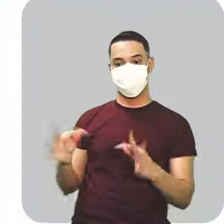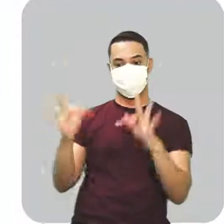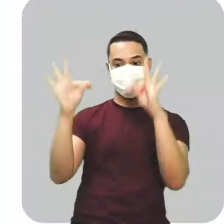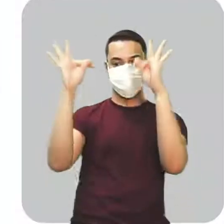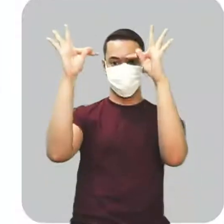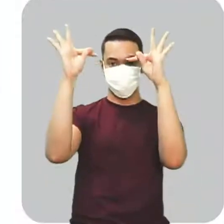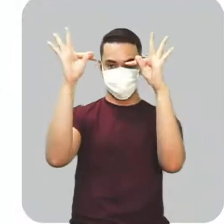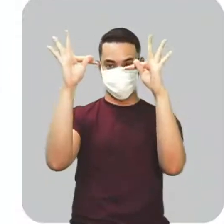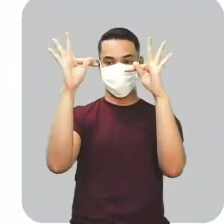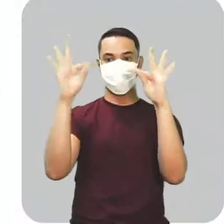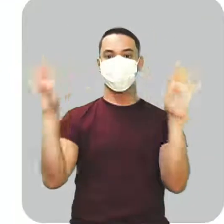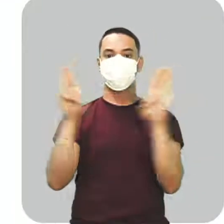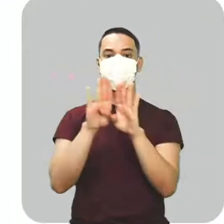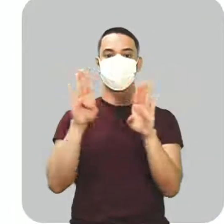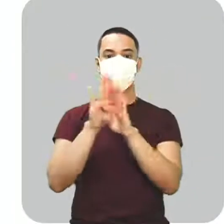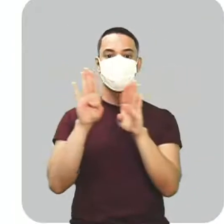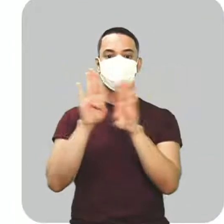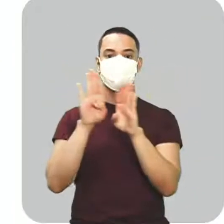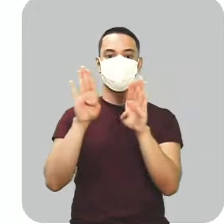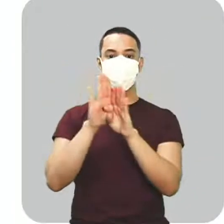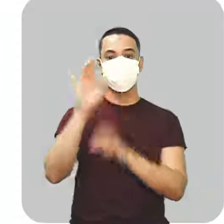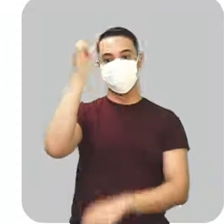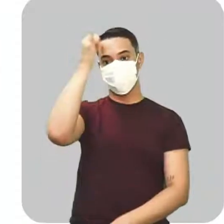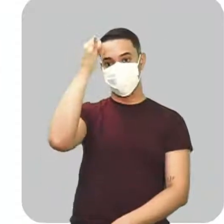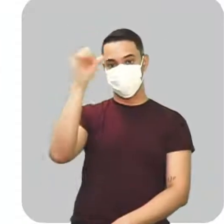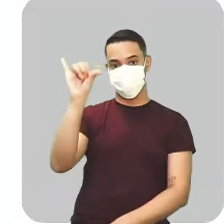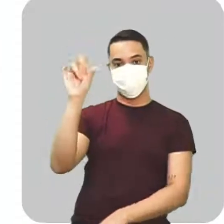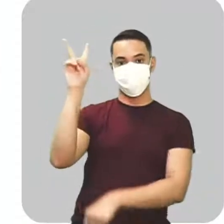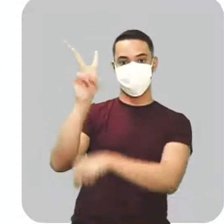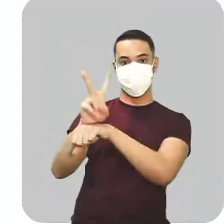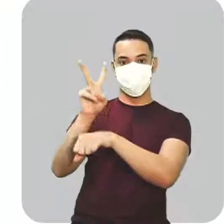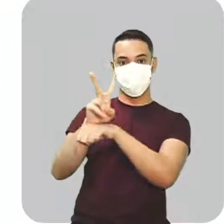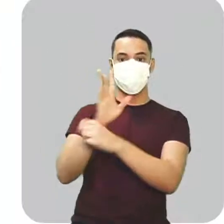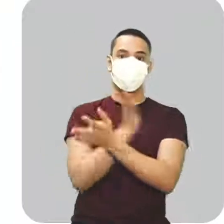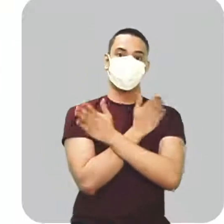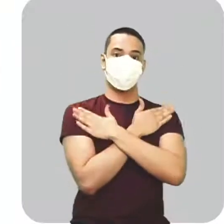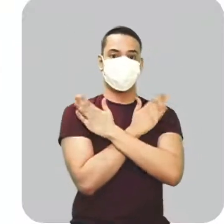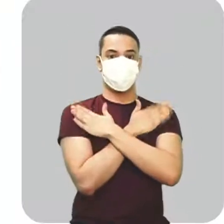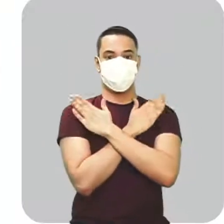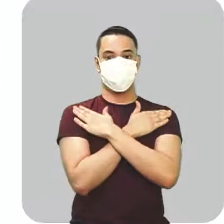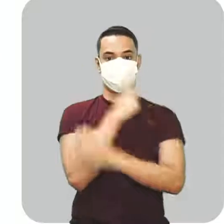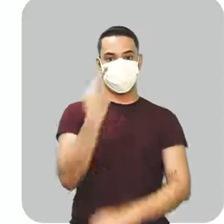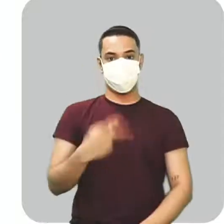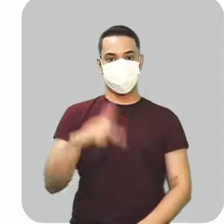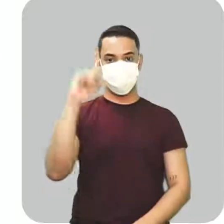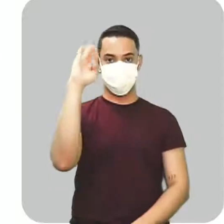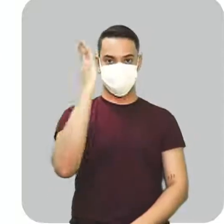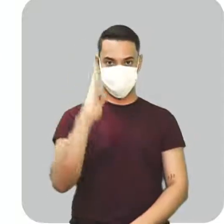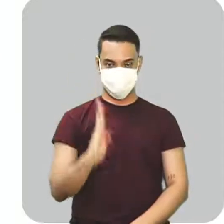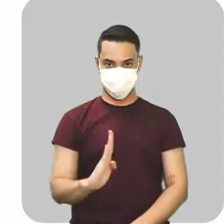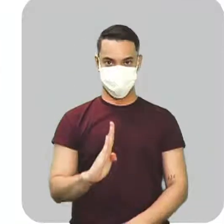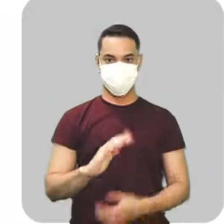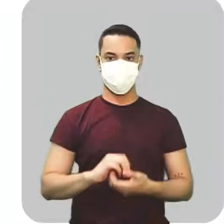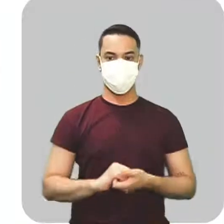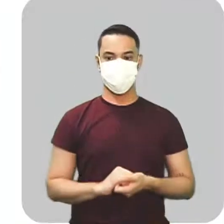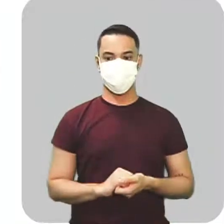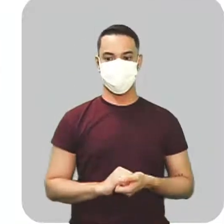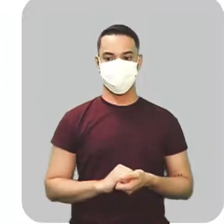tecnologia e prevenção do desemprego no Brasil.